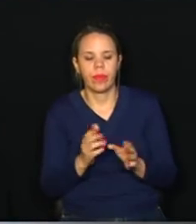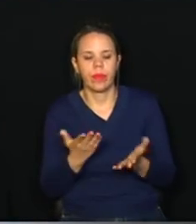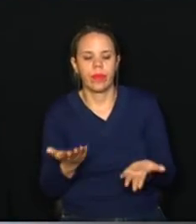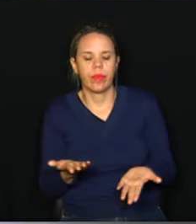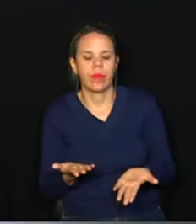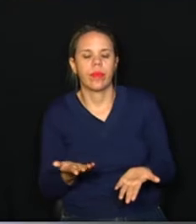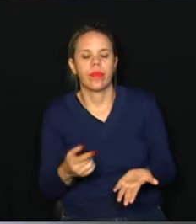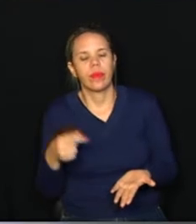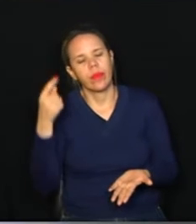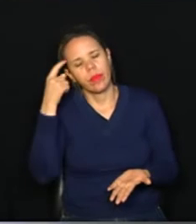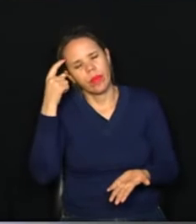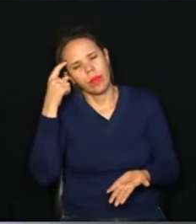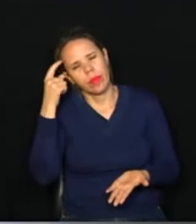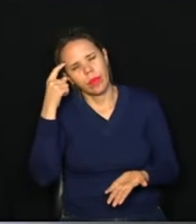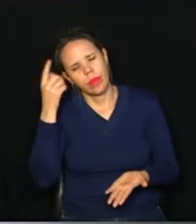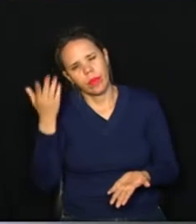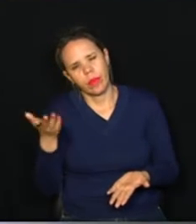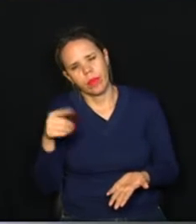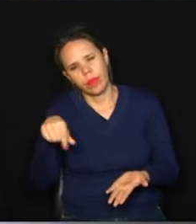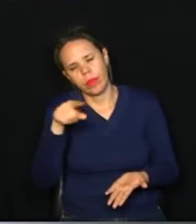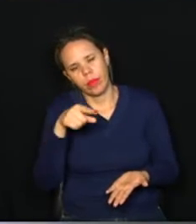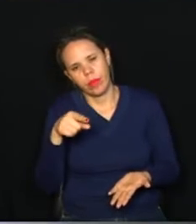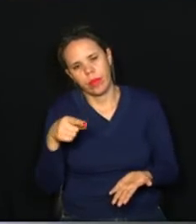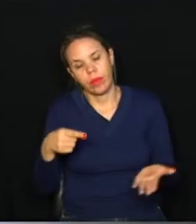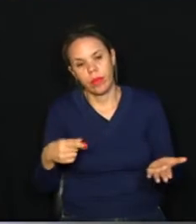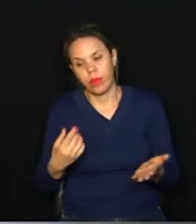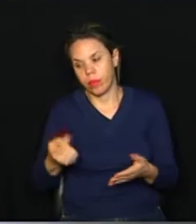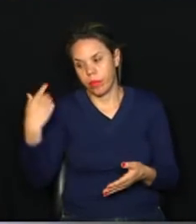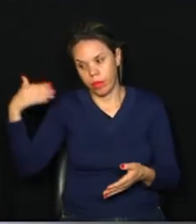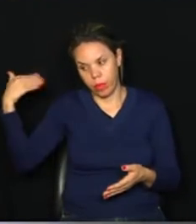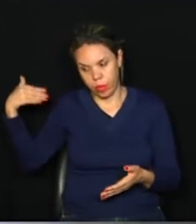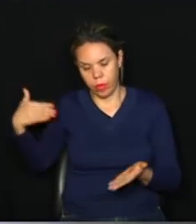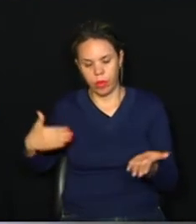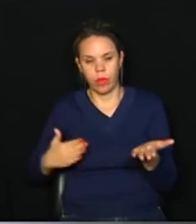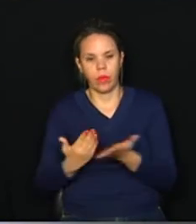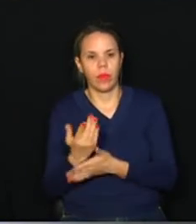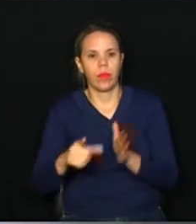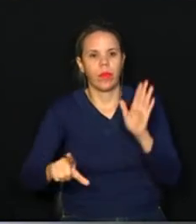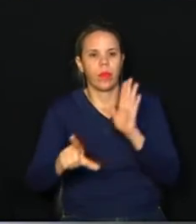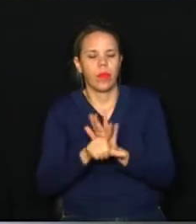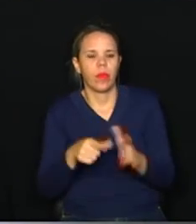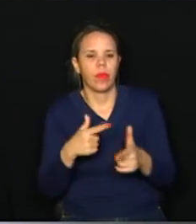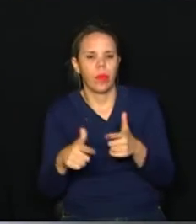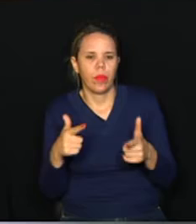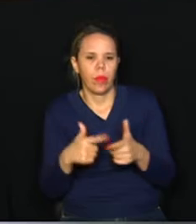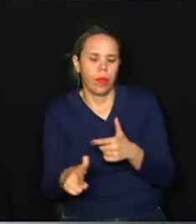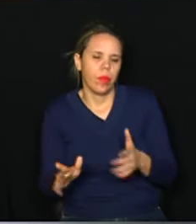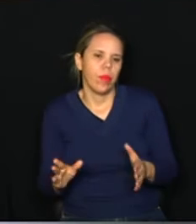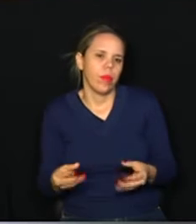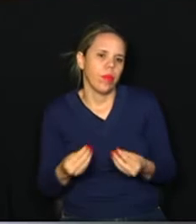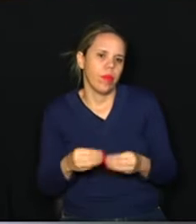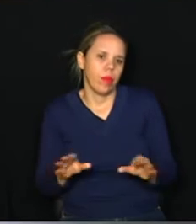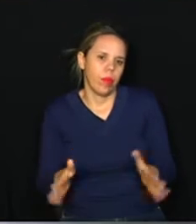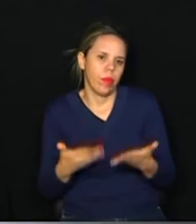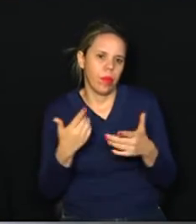só para vocês terem uma ideia, quando foi aprovada essa lei nefasta que promoveu a extinção de uma